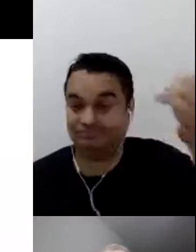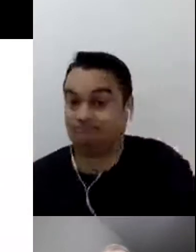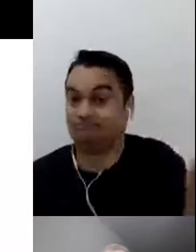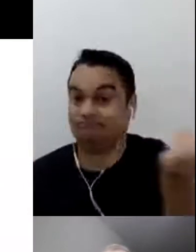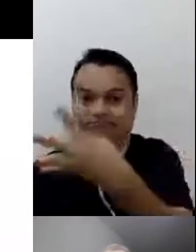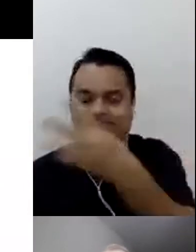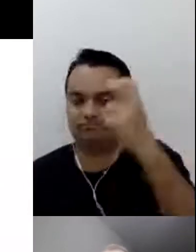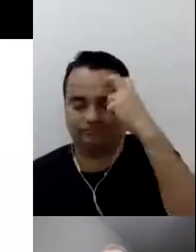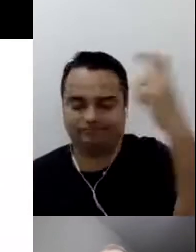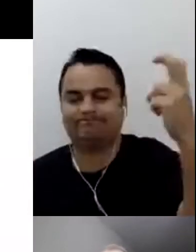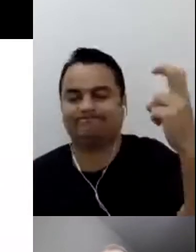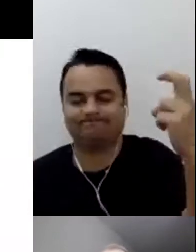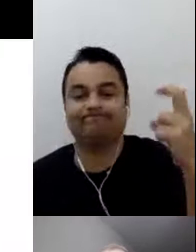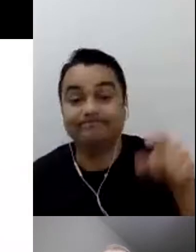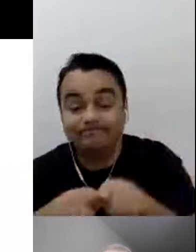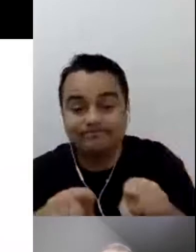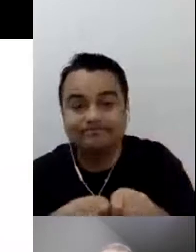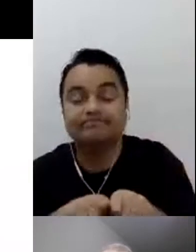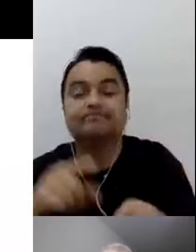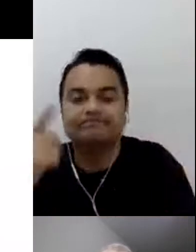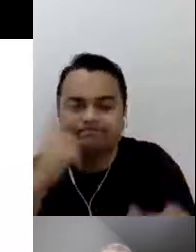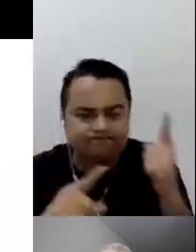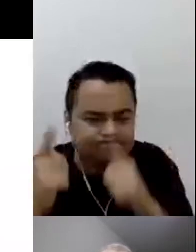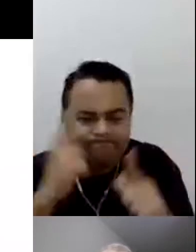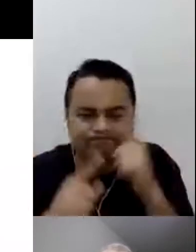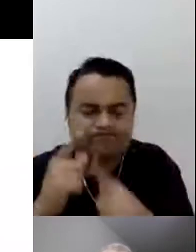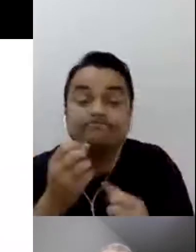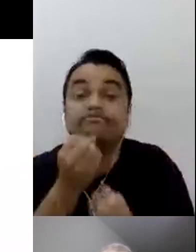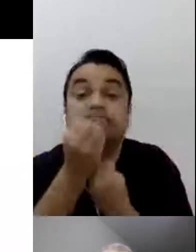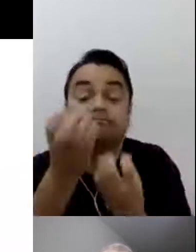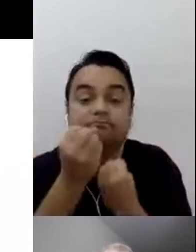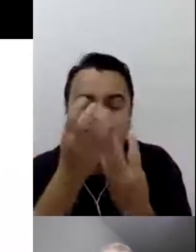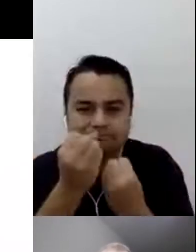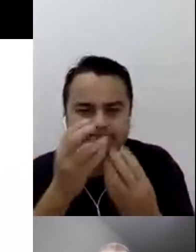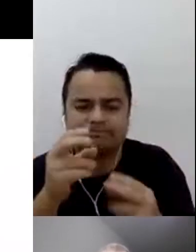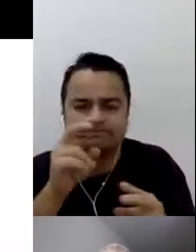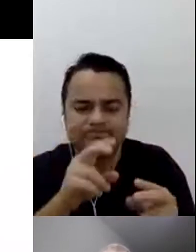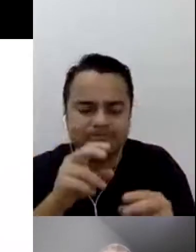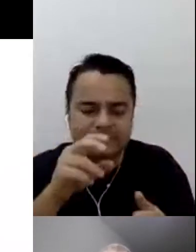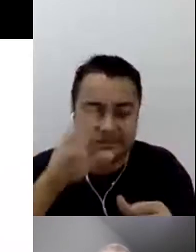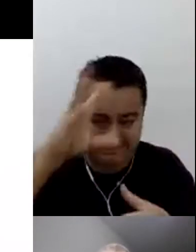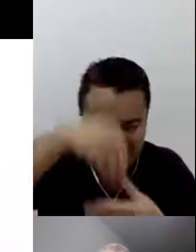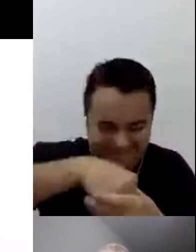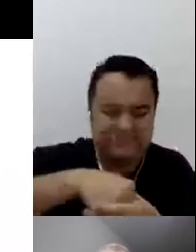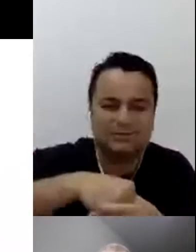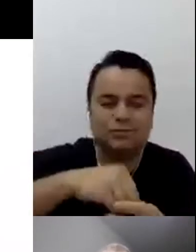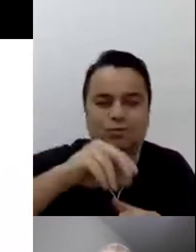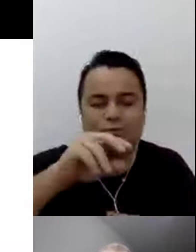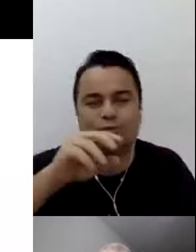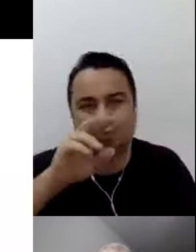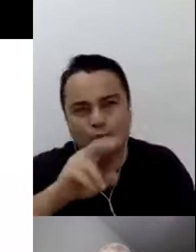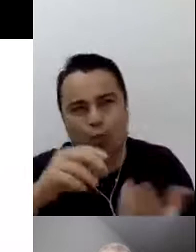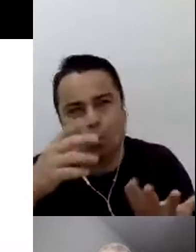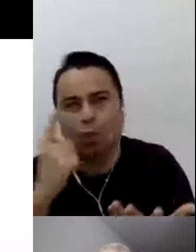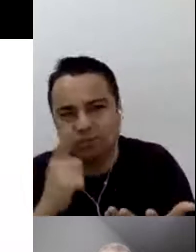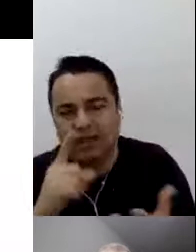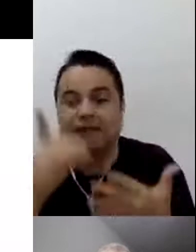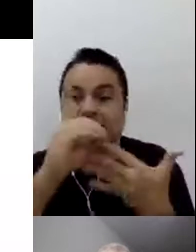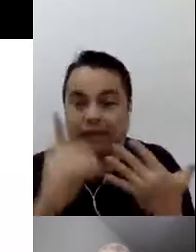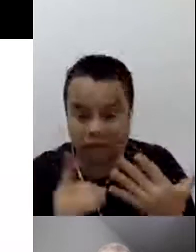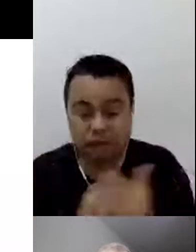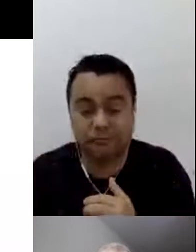conhecimentos e extrair informações úteis e relevantes dentro desse dado. Então, veja